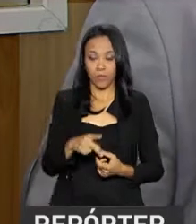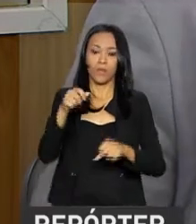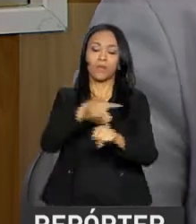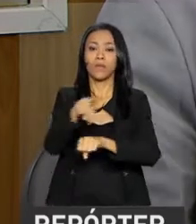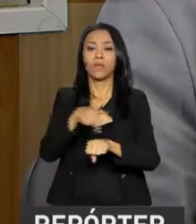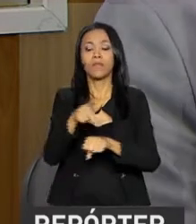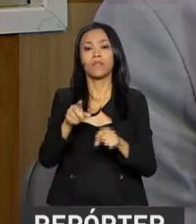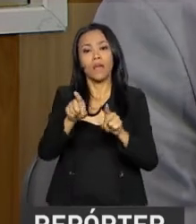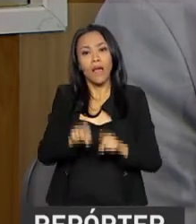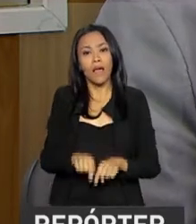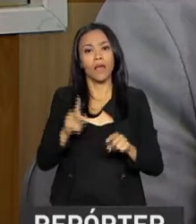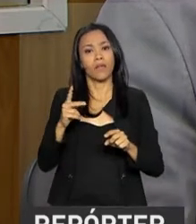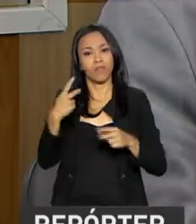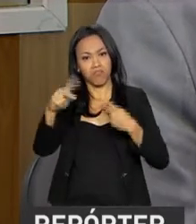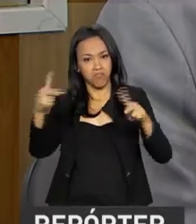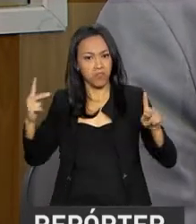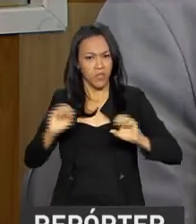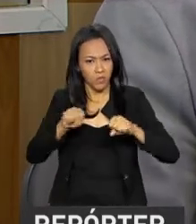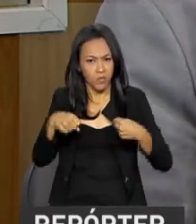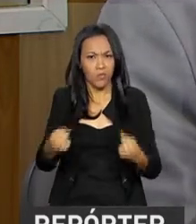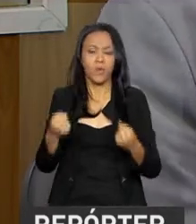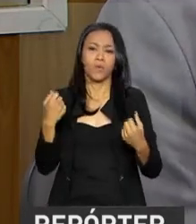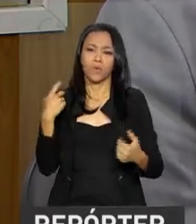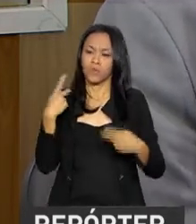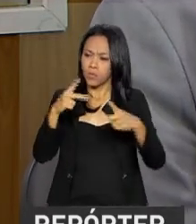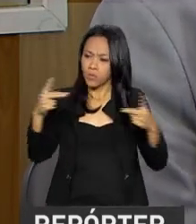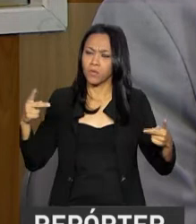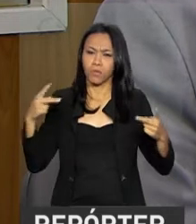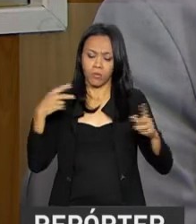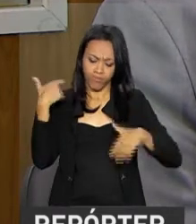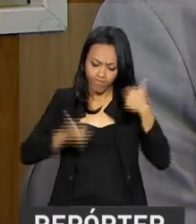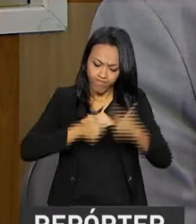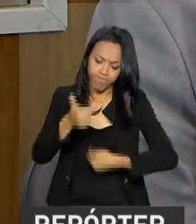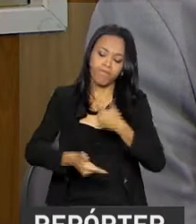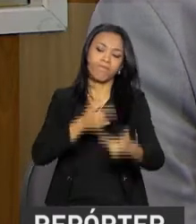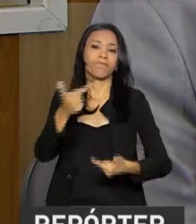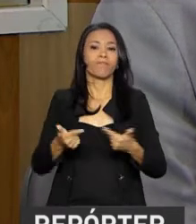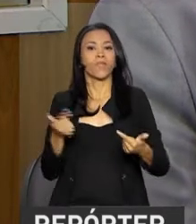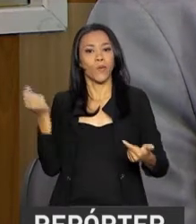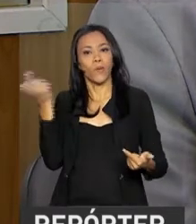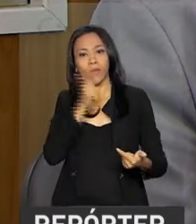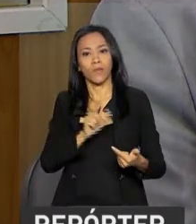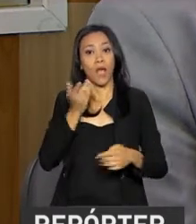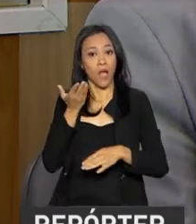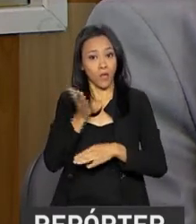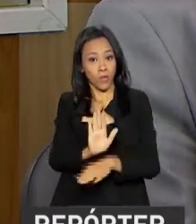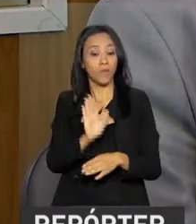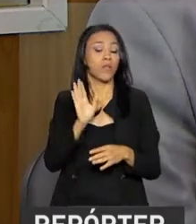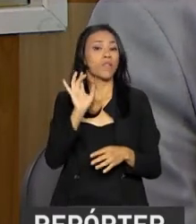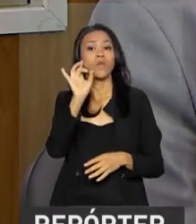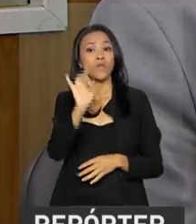é por meio do seu esforço da sua labuta da sua dedicação e do seu empenho contribuir não apenas para